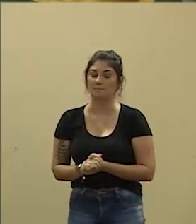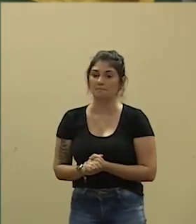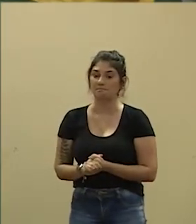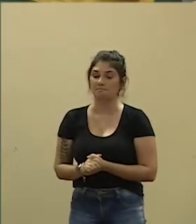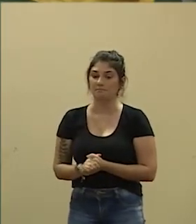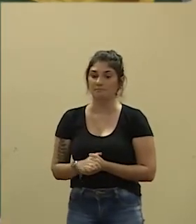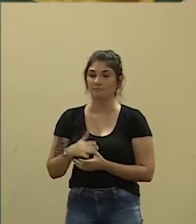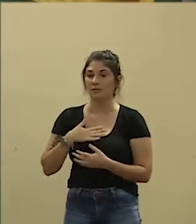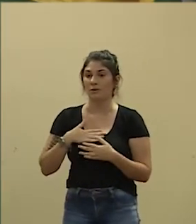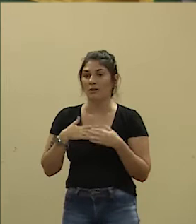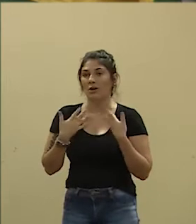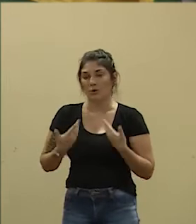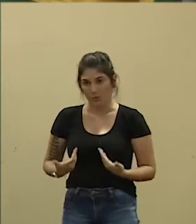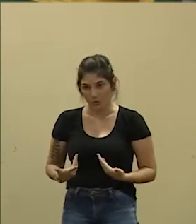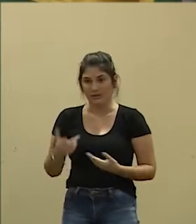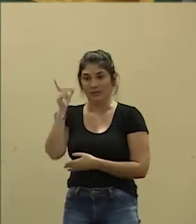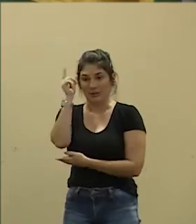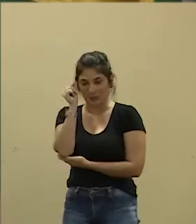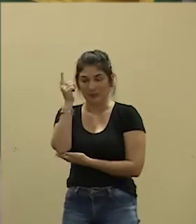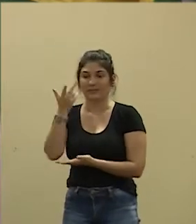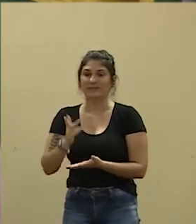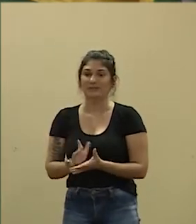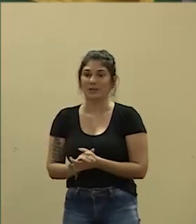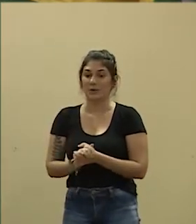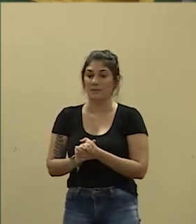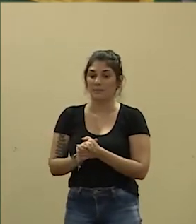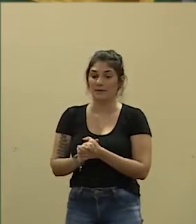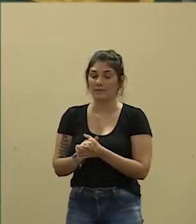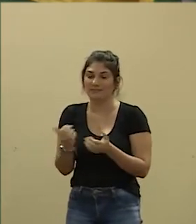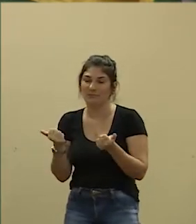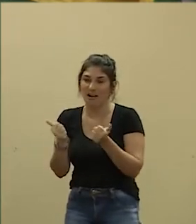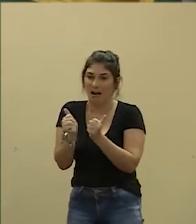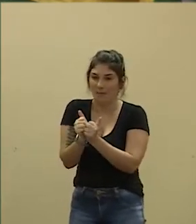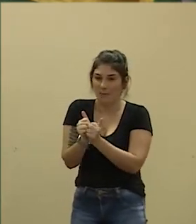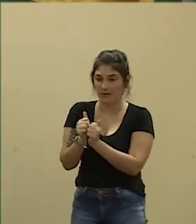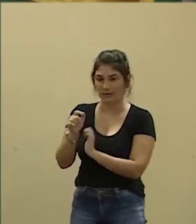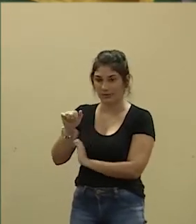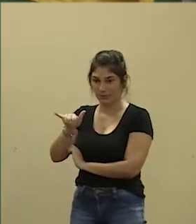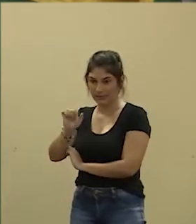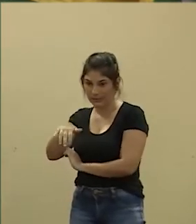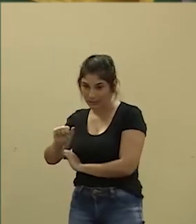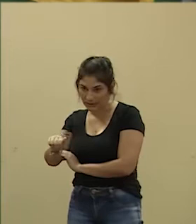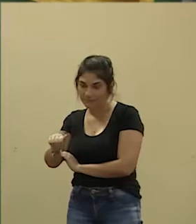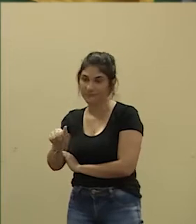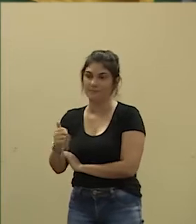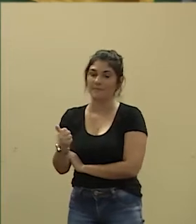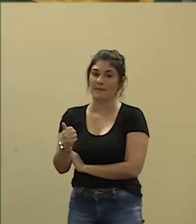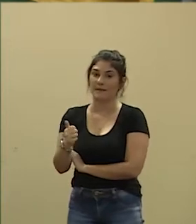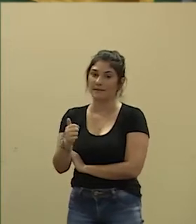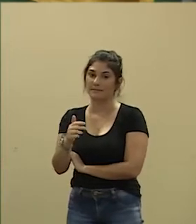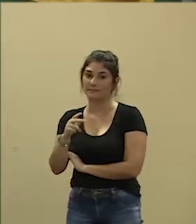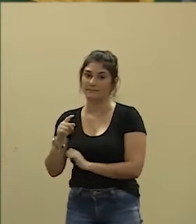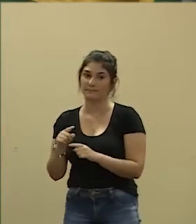aliviado porque primeiramente eu tinha pensado uma apresentação muito próxima da do i am e aí é vamos